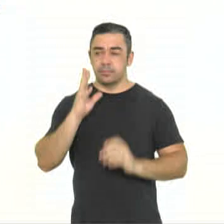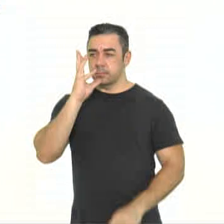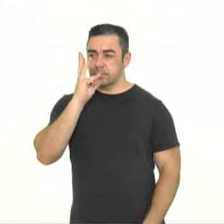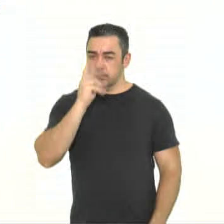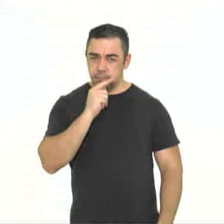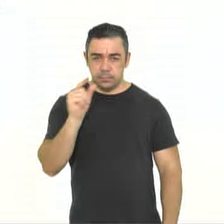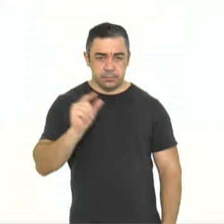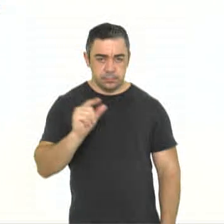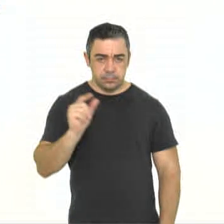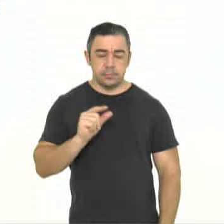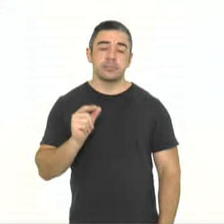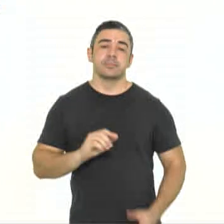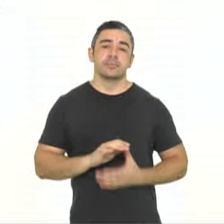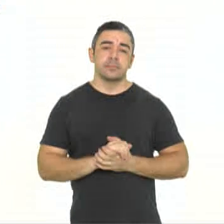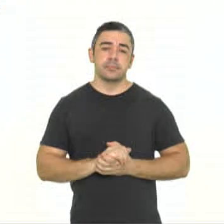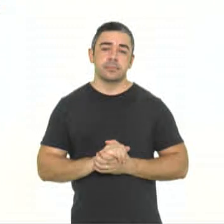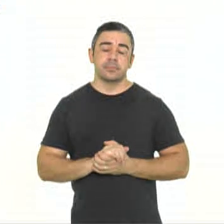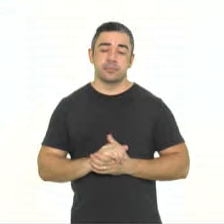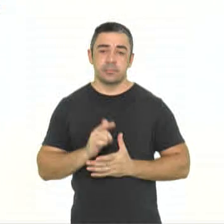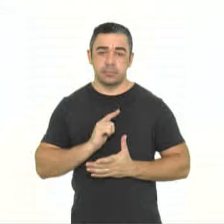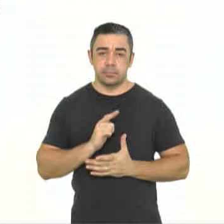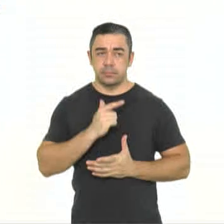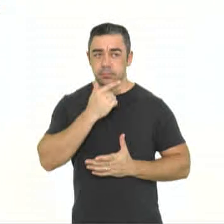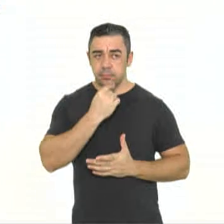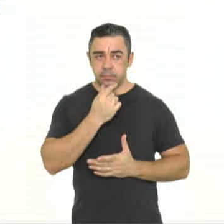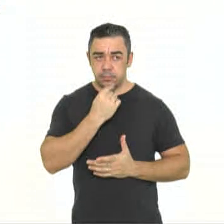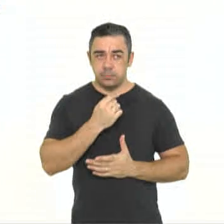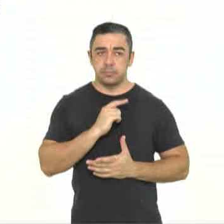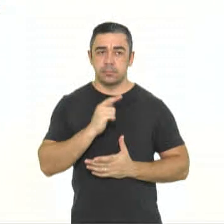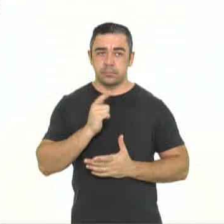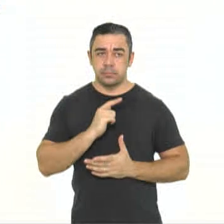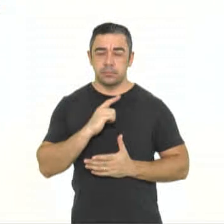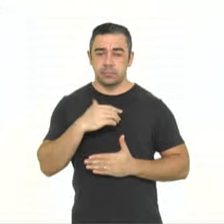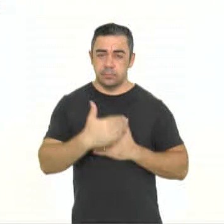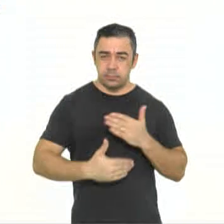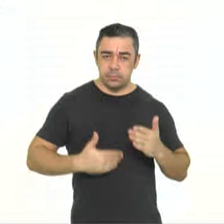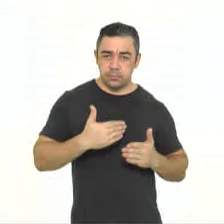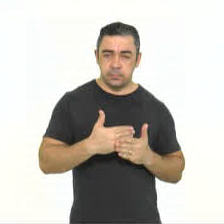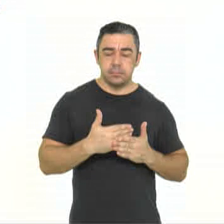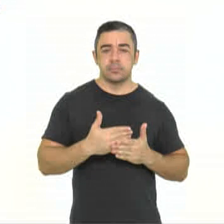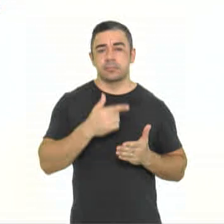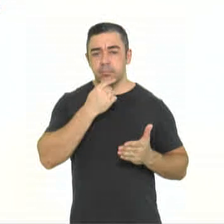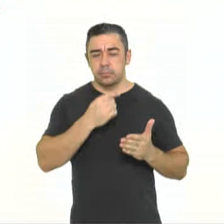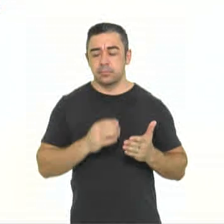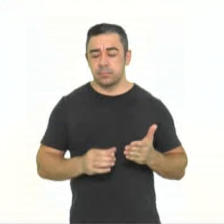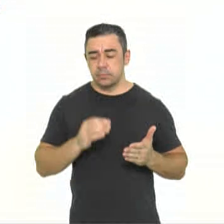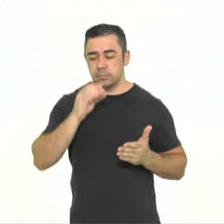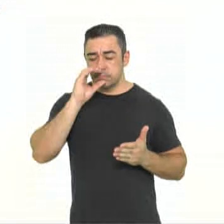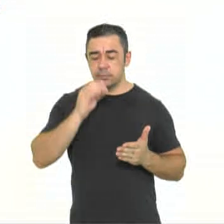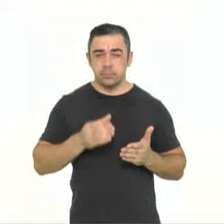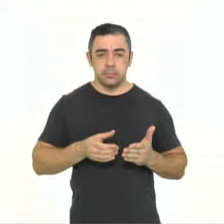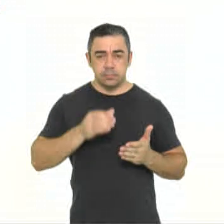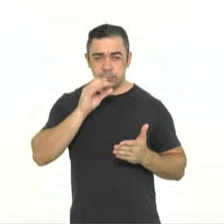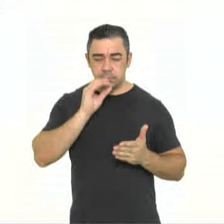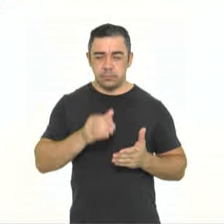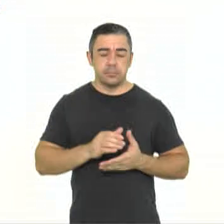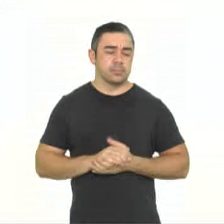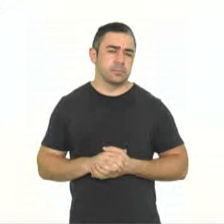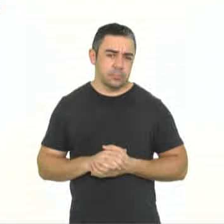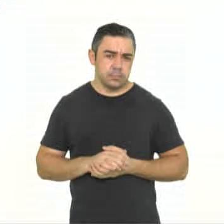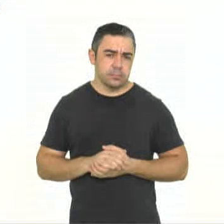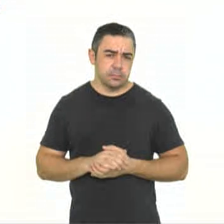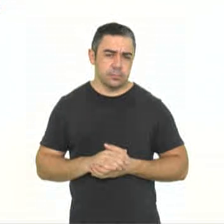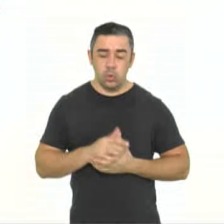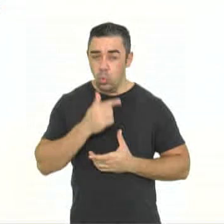pouco. Um tanto trôpego, com um lenço de alcobaça na mão, tomando veneravelmente o simonte de antanho.